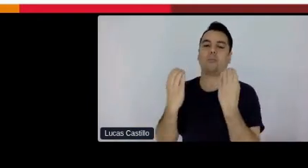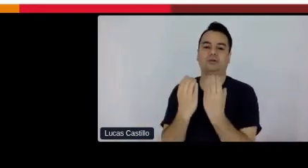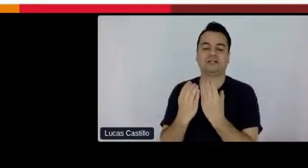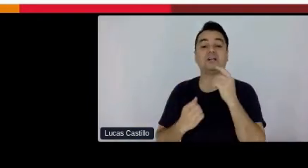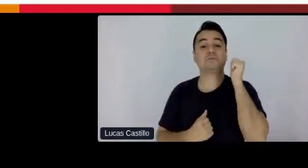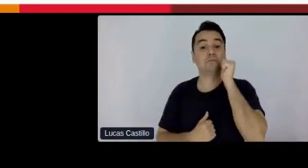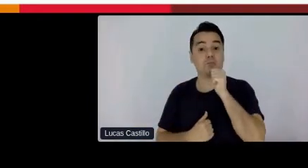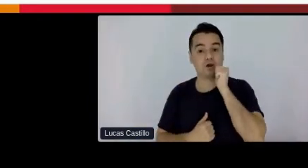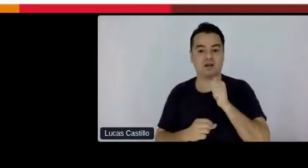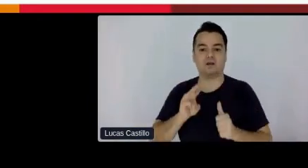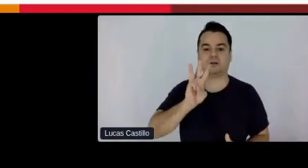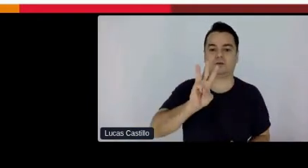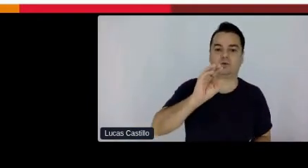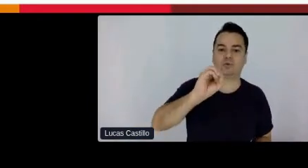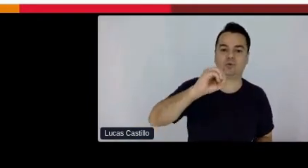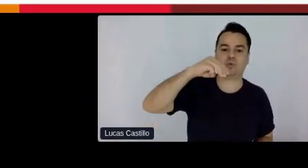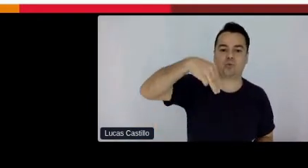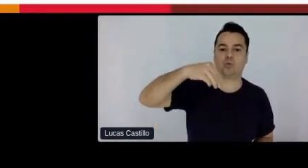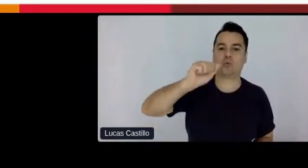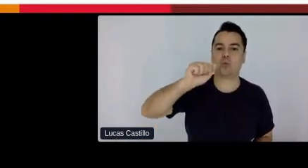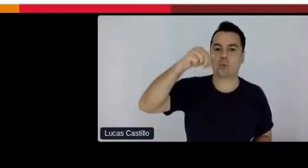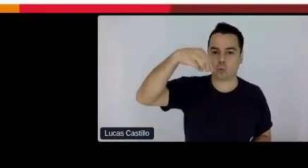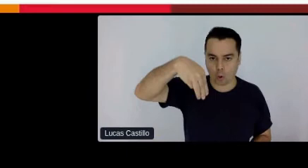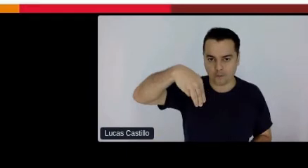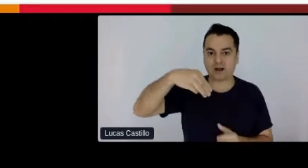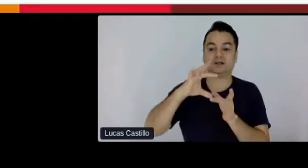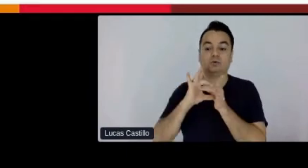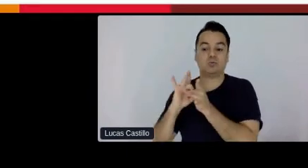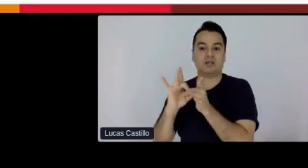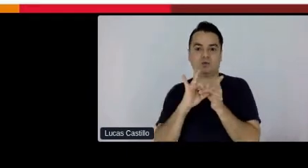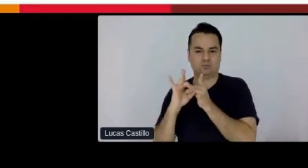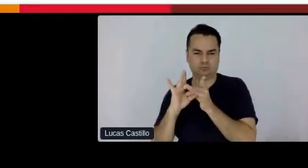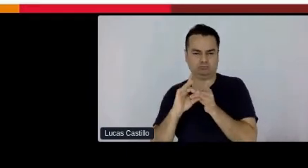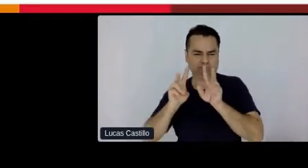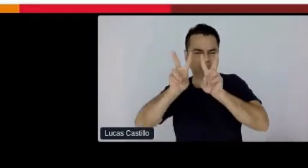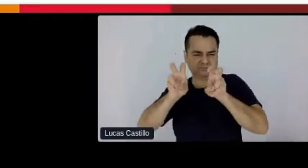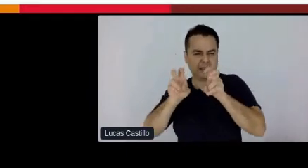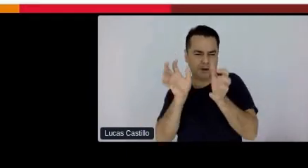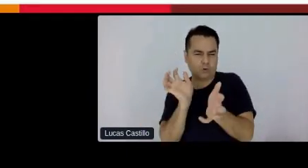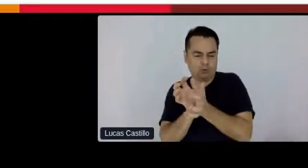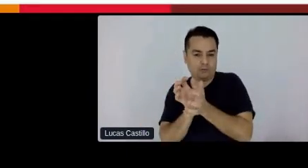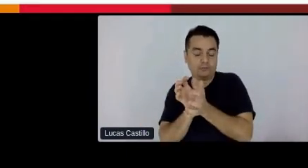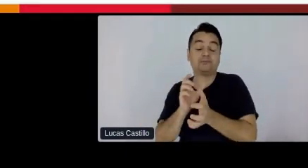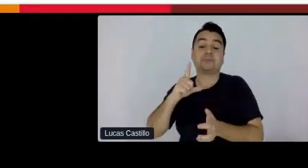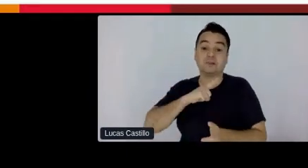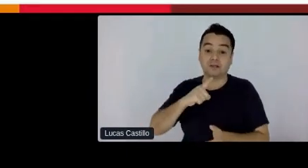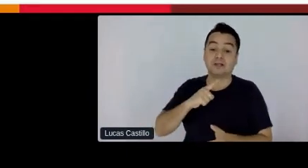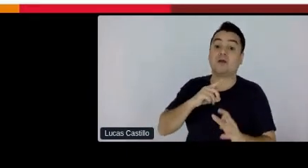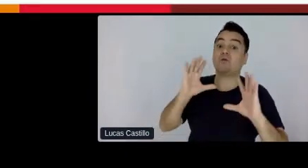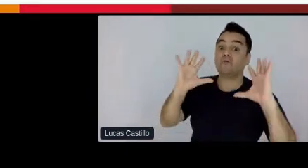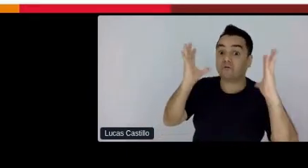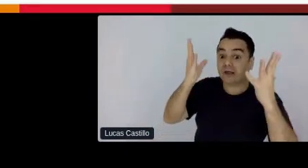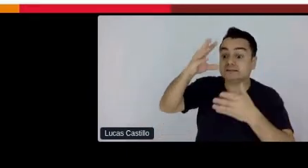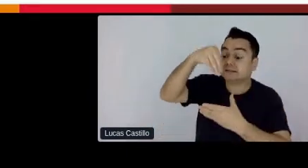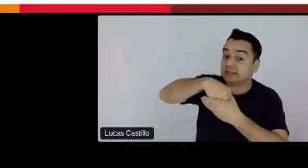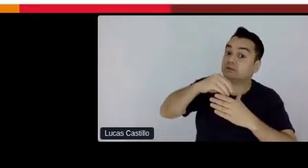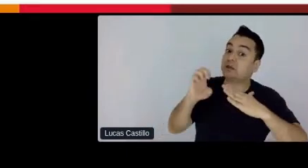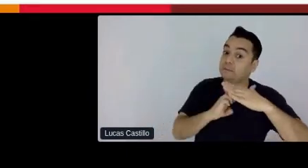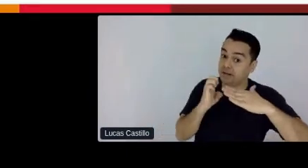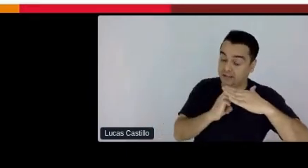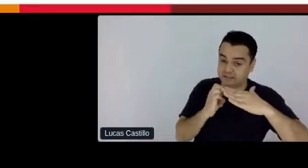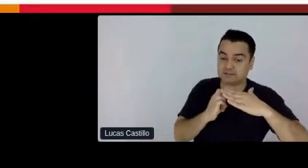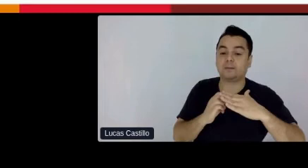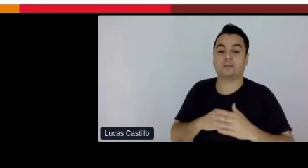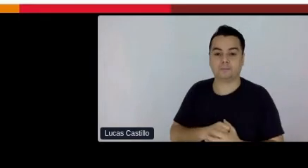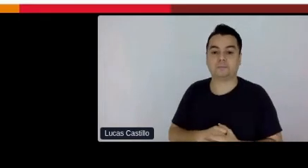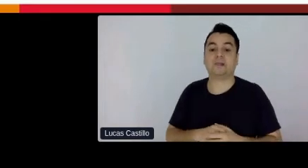que se chama Women Together, né? Nós temos eventos de mulheres recorrentes dentro da empresa. Nós temos eventos que se chamam Tec